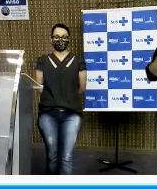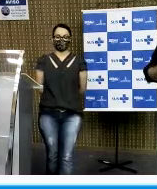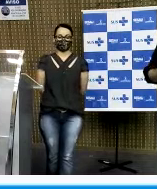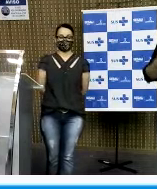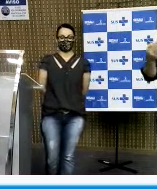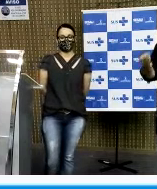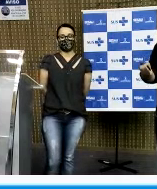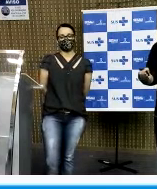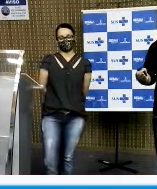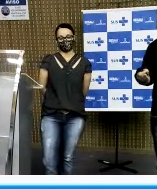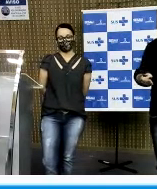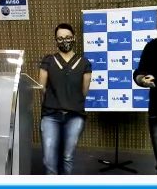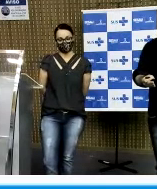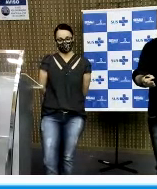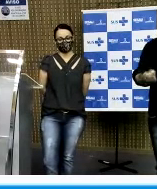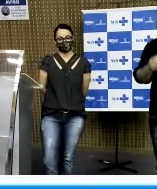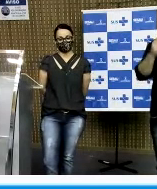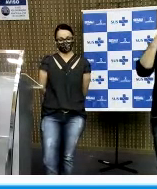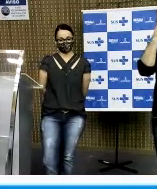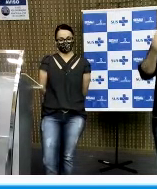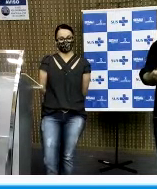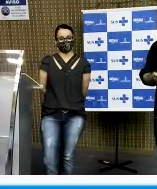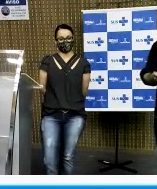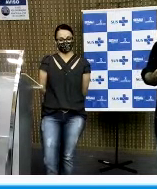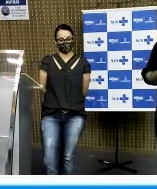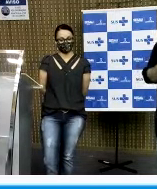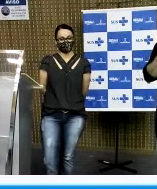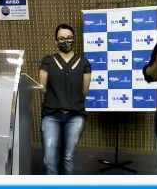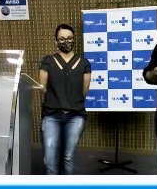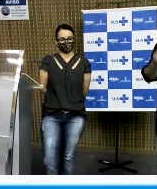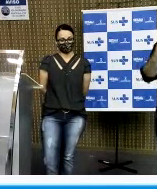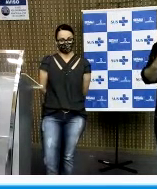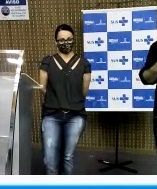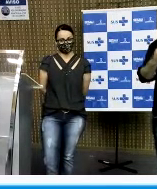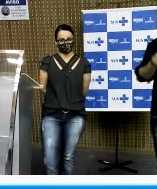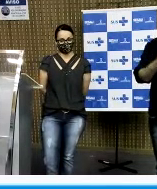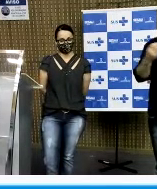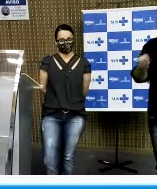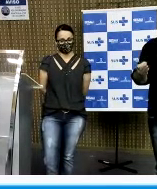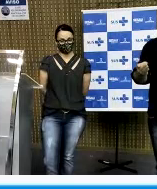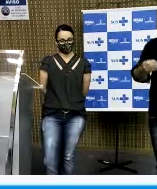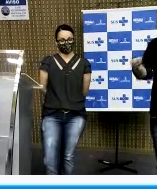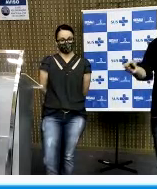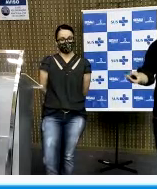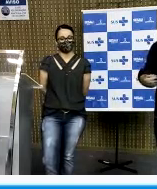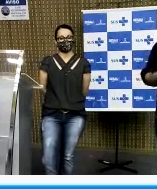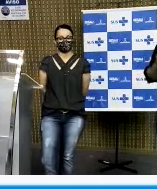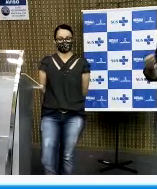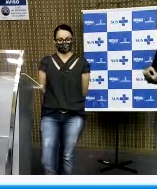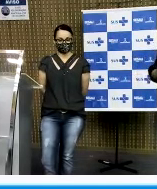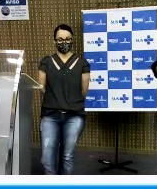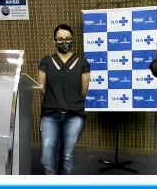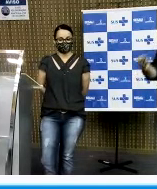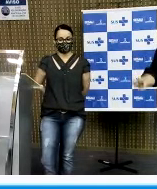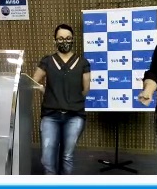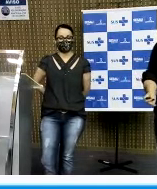Também alinhei junto à equipe a questão dos telefones da unidade, para a gente facilitar o acesso, porque muita gente não consegue vir e acaba ligando. Hoje o telefone ele é de